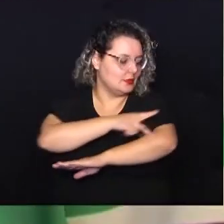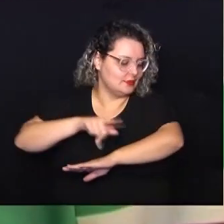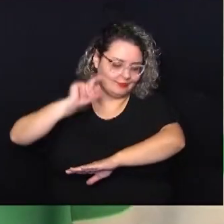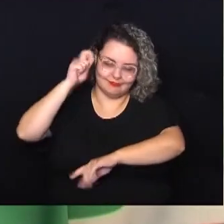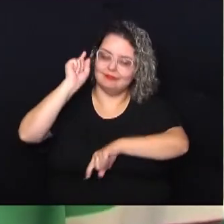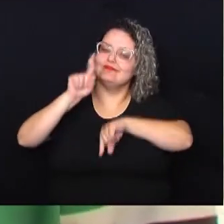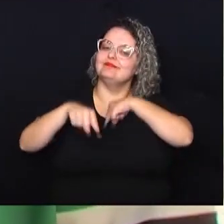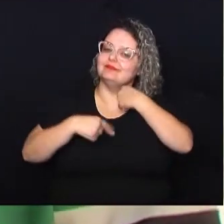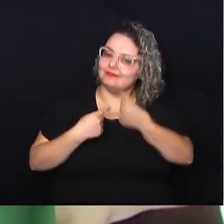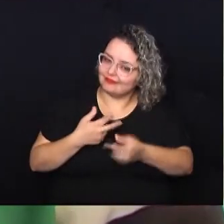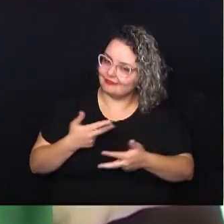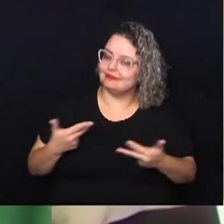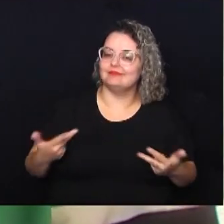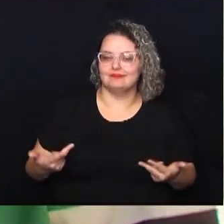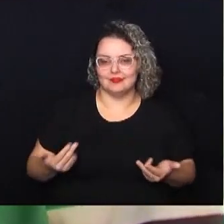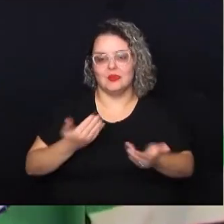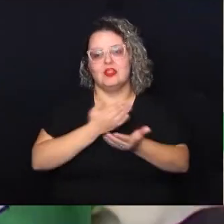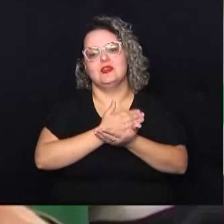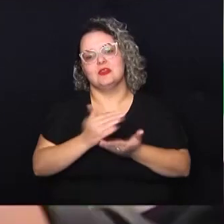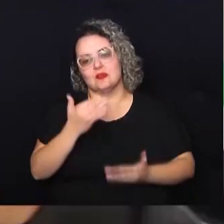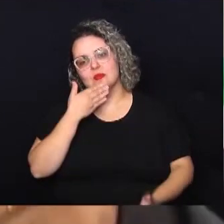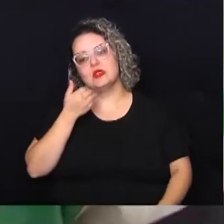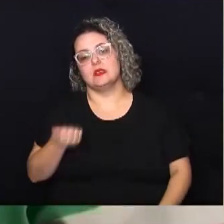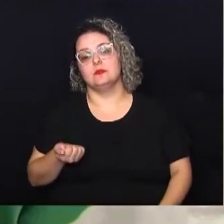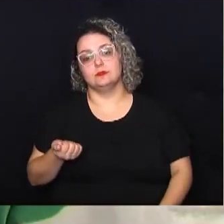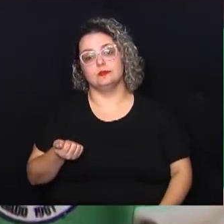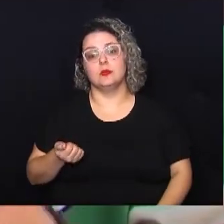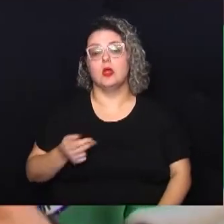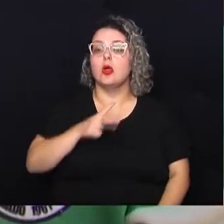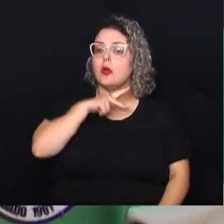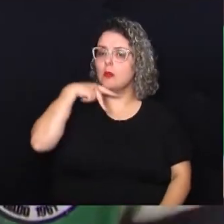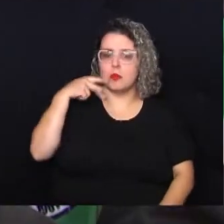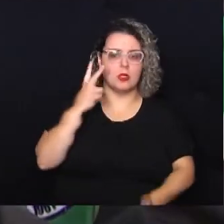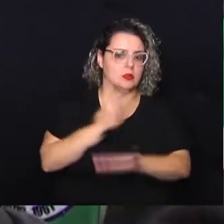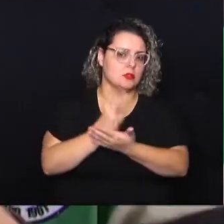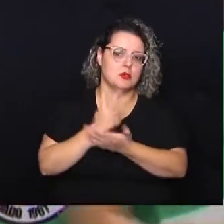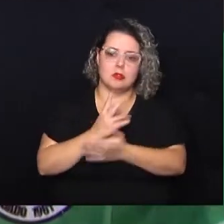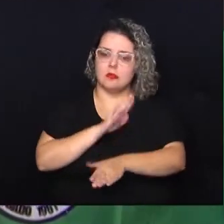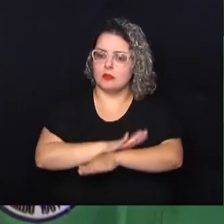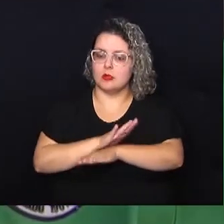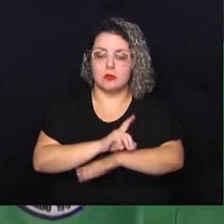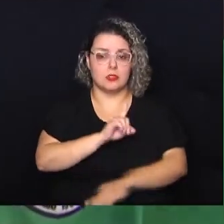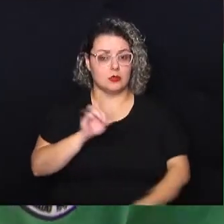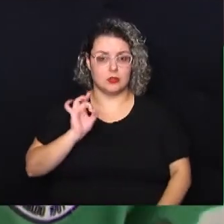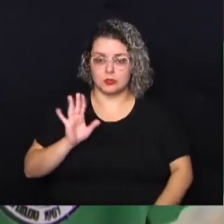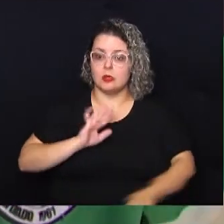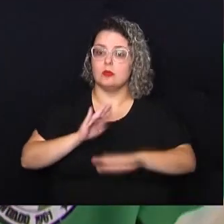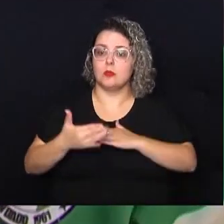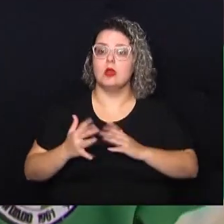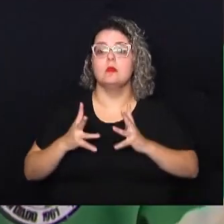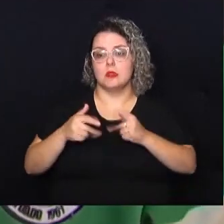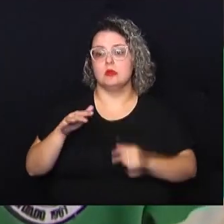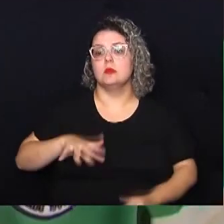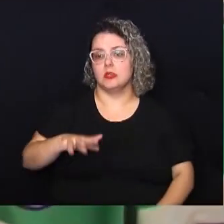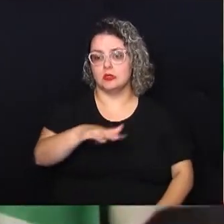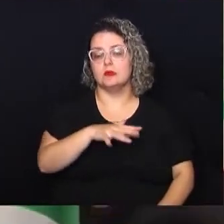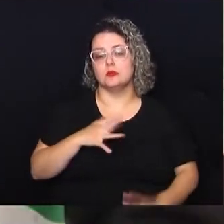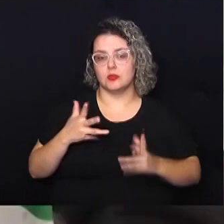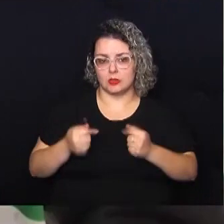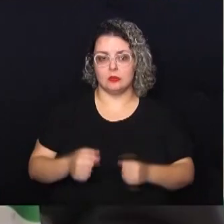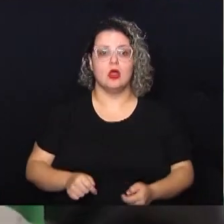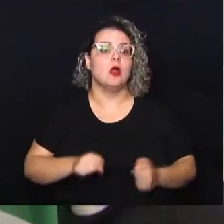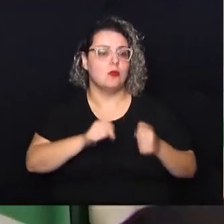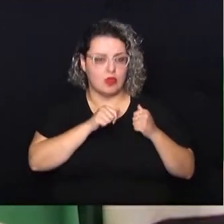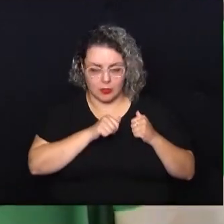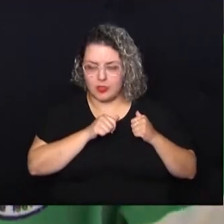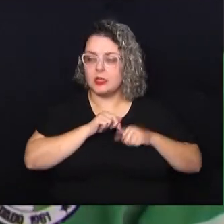outra história, né? Já começa daí a melhoria. O Hermínio está sempre ajudando. Não é só para o bairro aqui, mas é para a região toda, né? Vai beneficiar